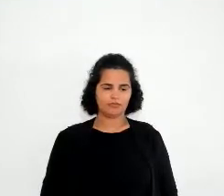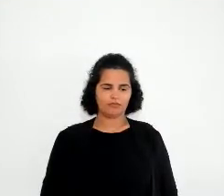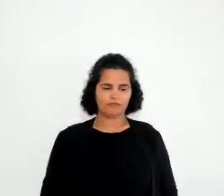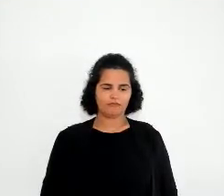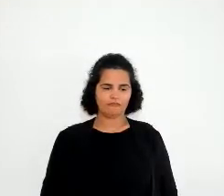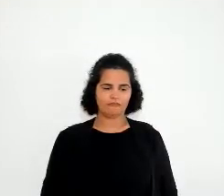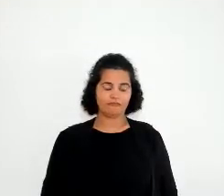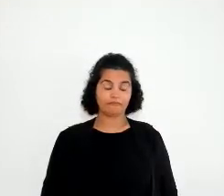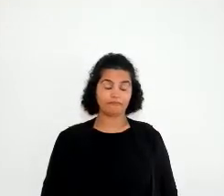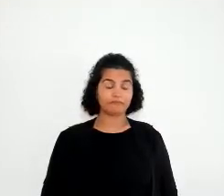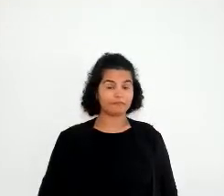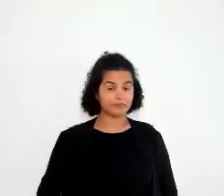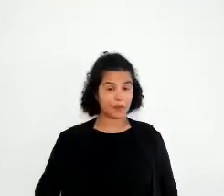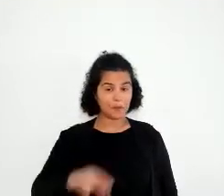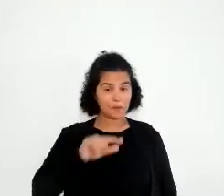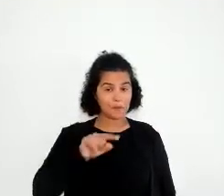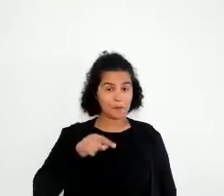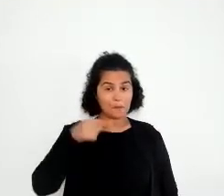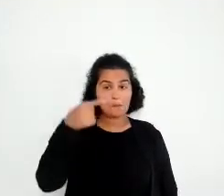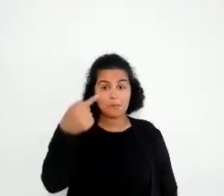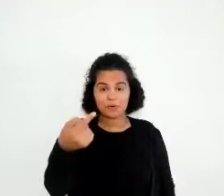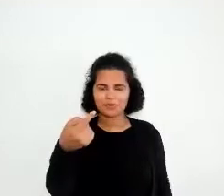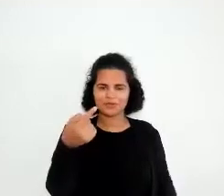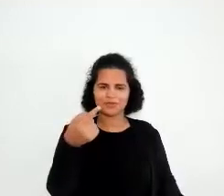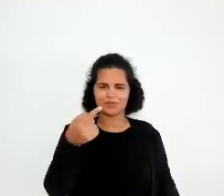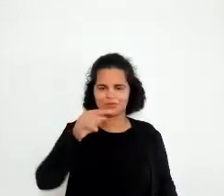O próximo homenageado